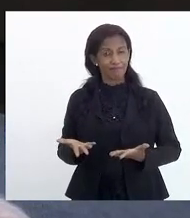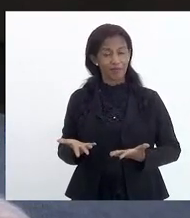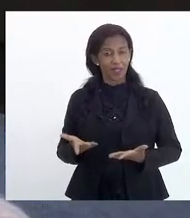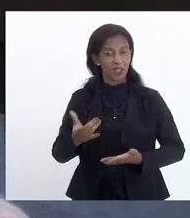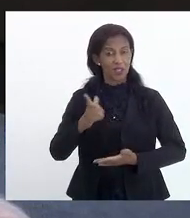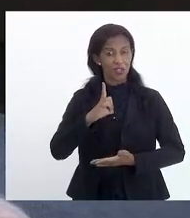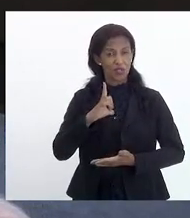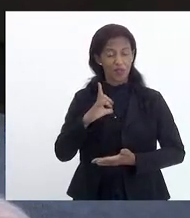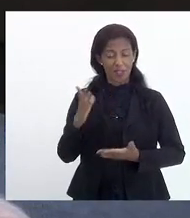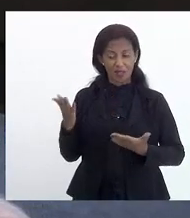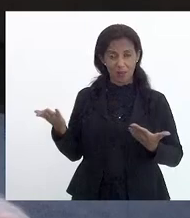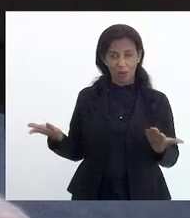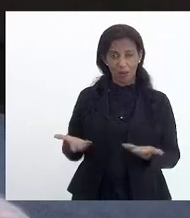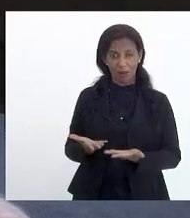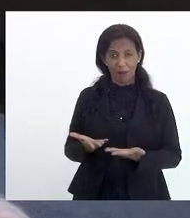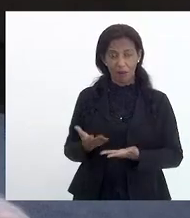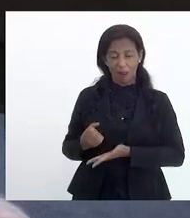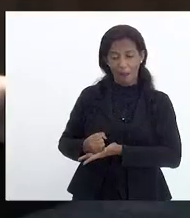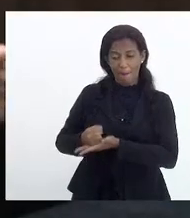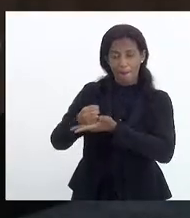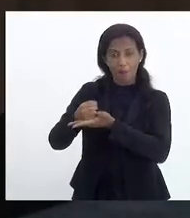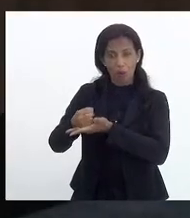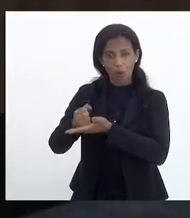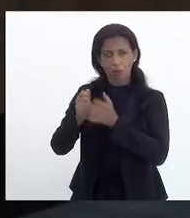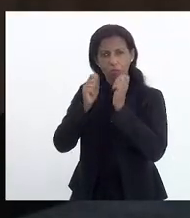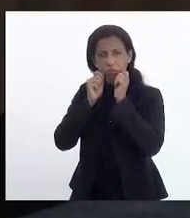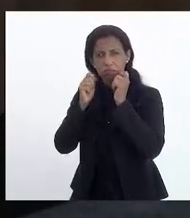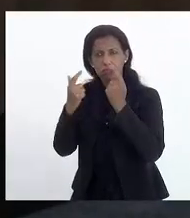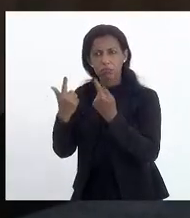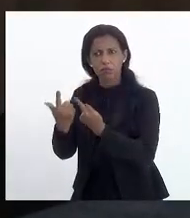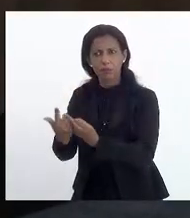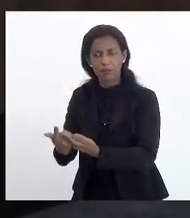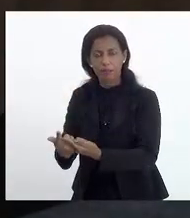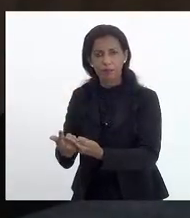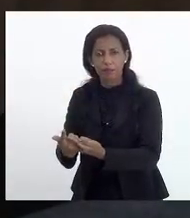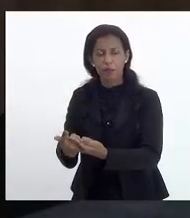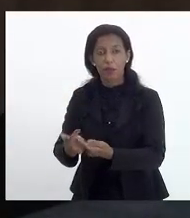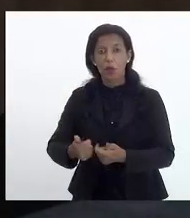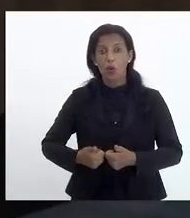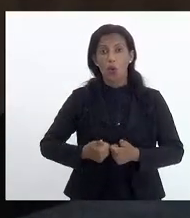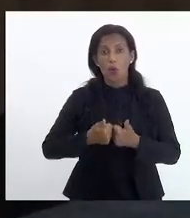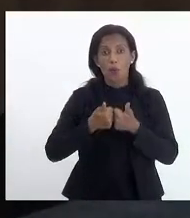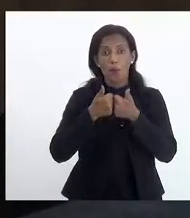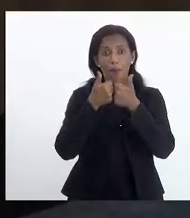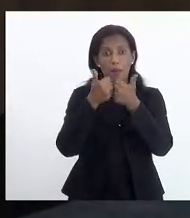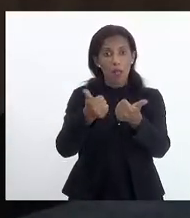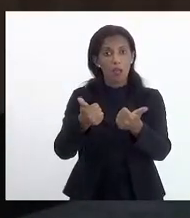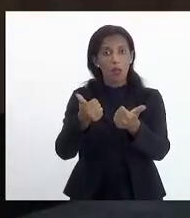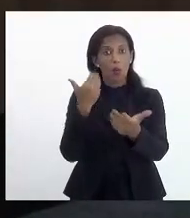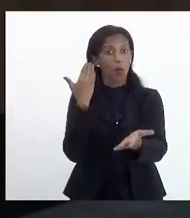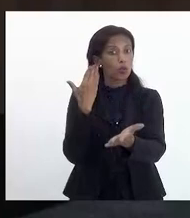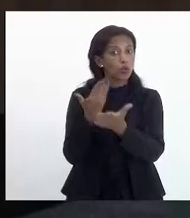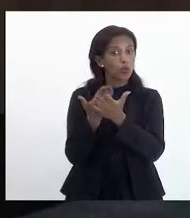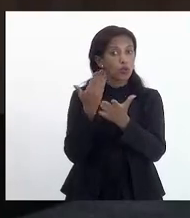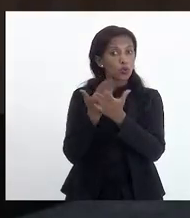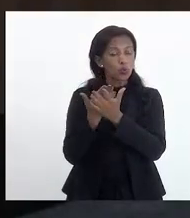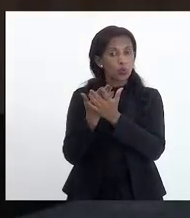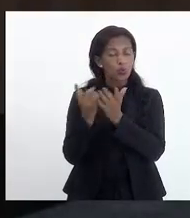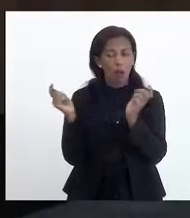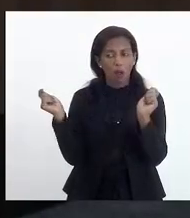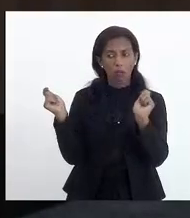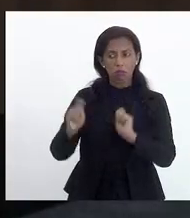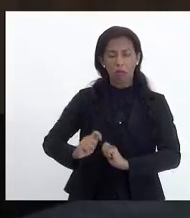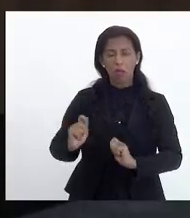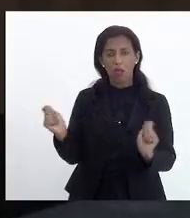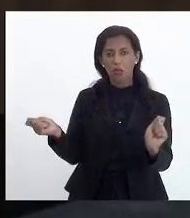apenas com o apoio desta casa, o melhor estudo possível para que, junto com o investimento